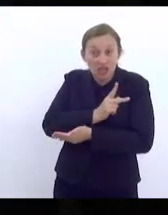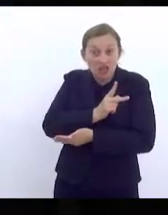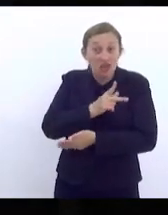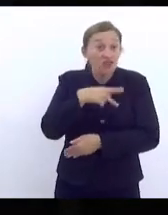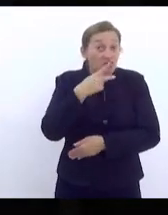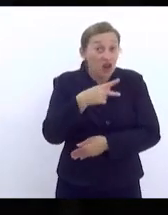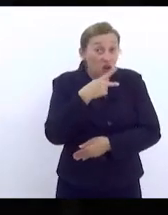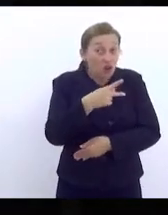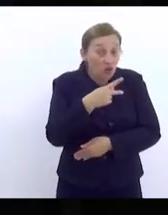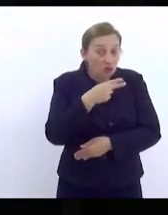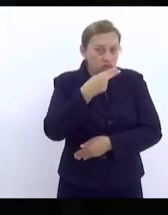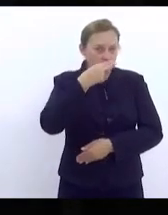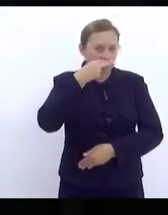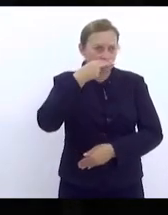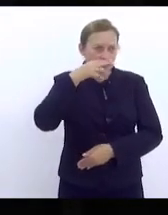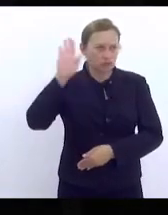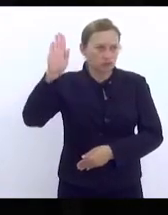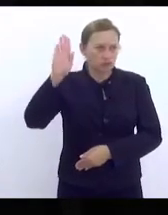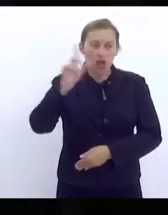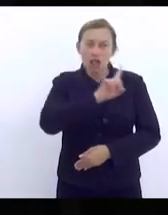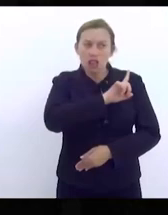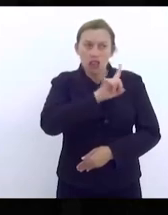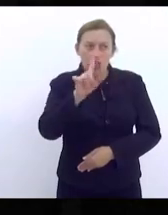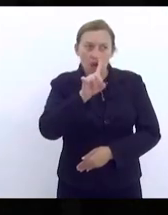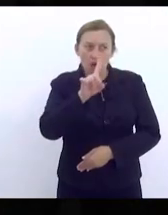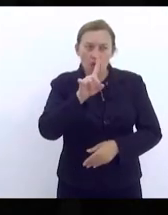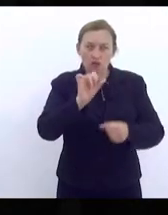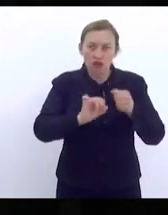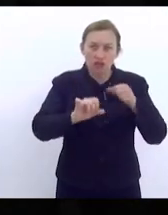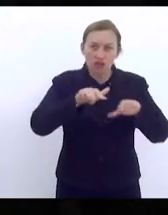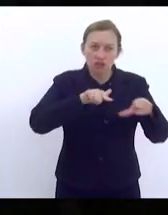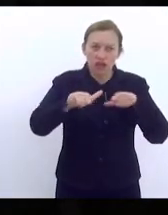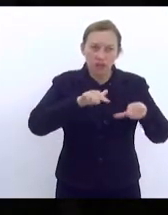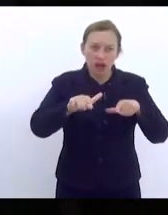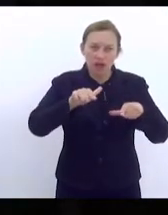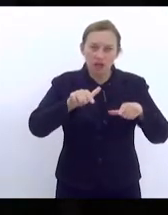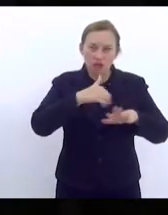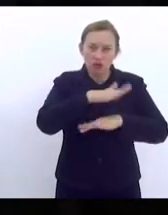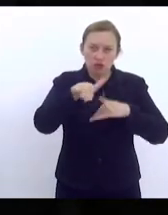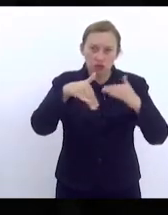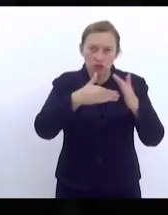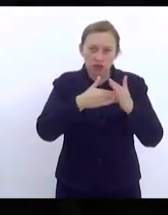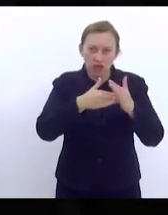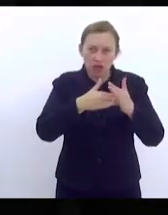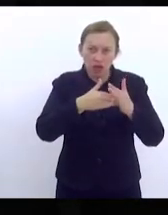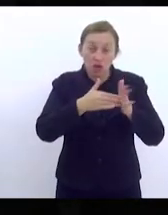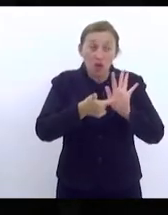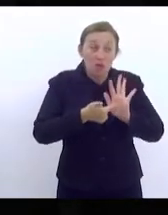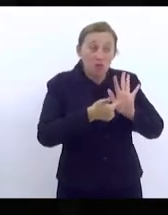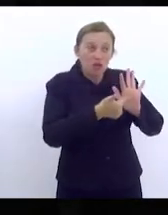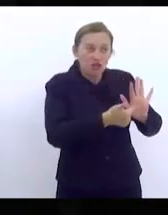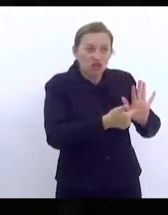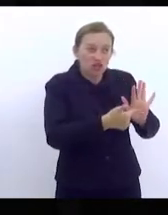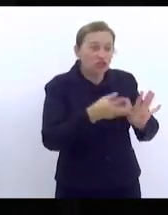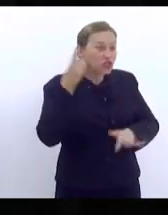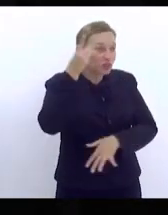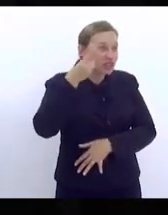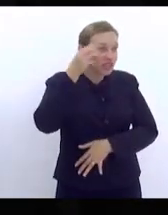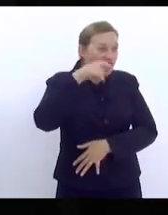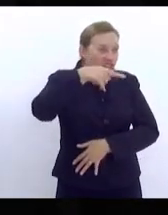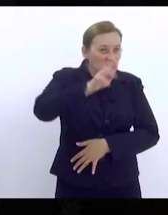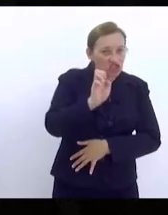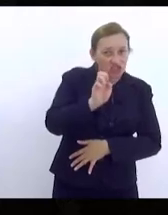Hitler não o trabalho completo apontando para o deputado Alexandre